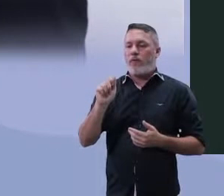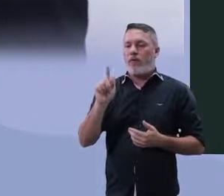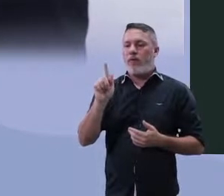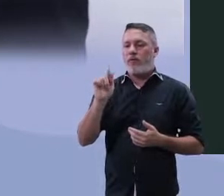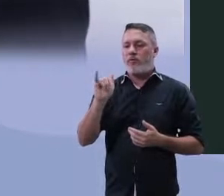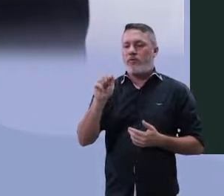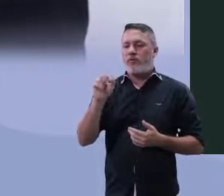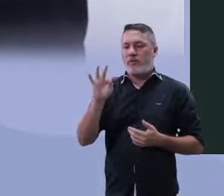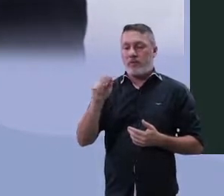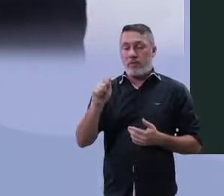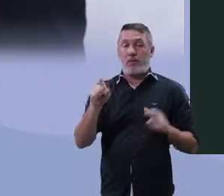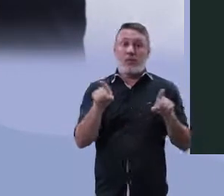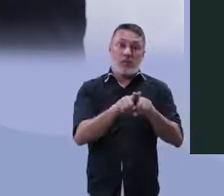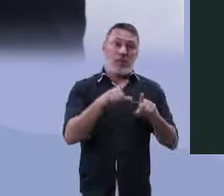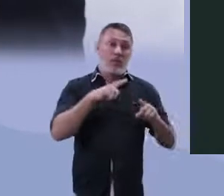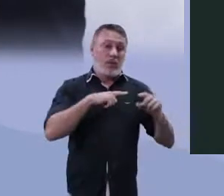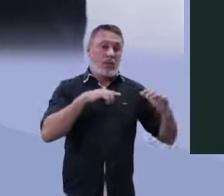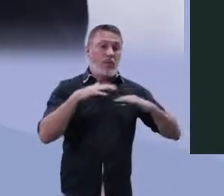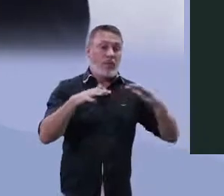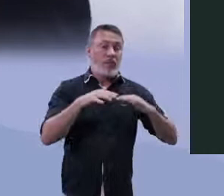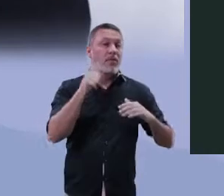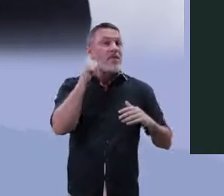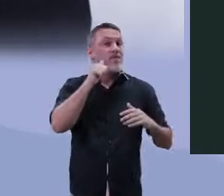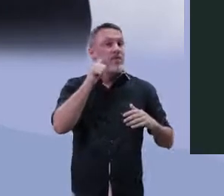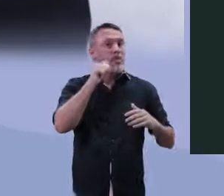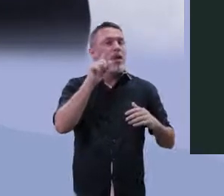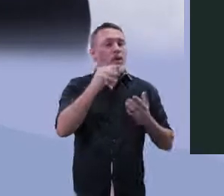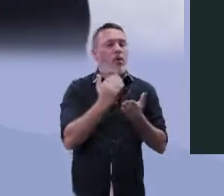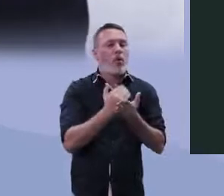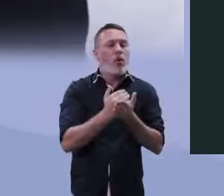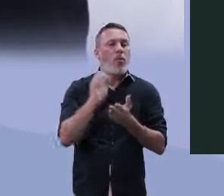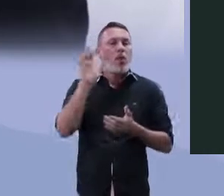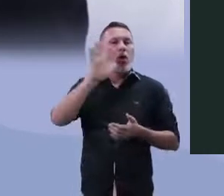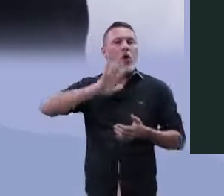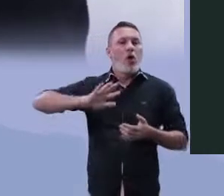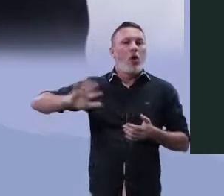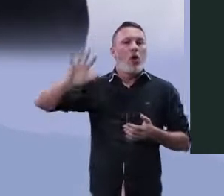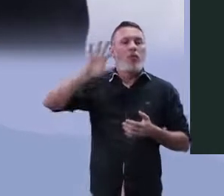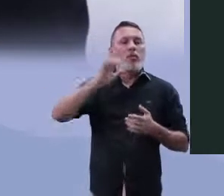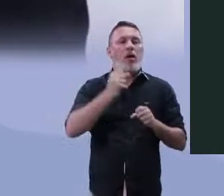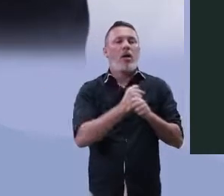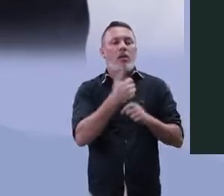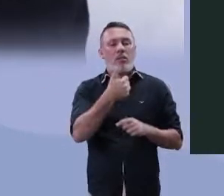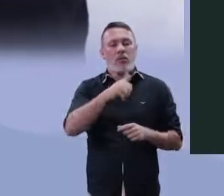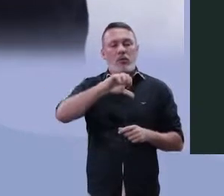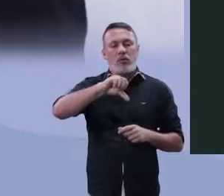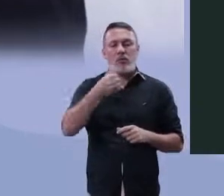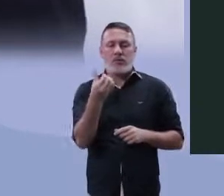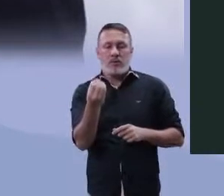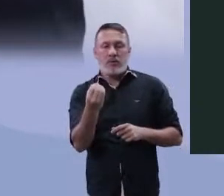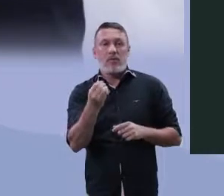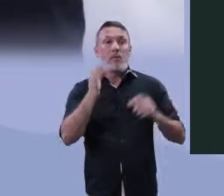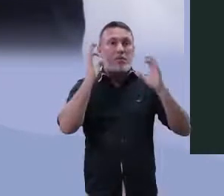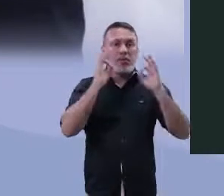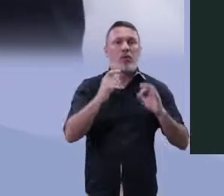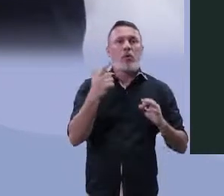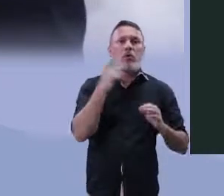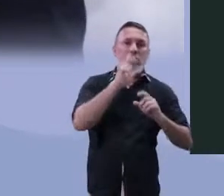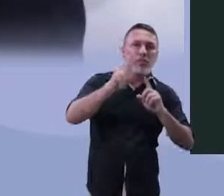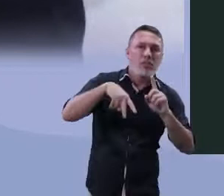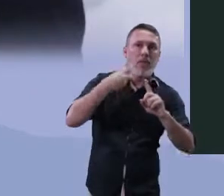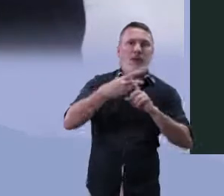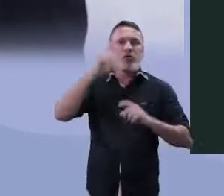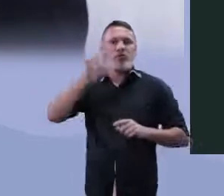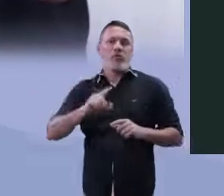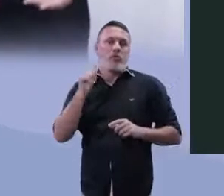o movimento feminista, então, ele emerge na Europa, né, inicialmente, ali na década de 60, exatamente para